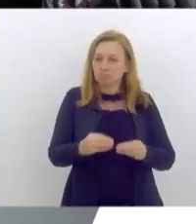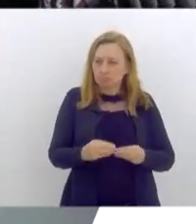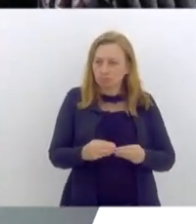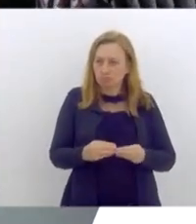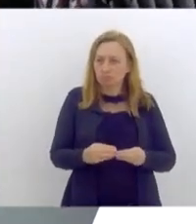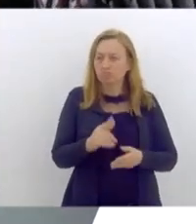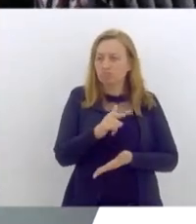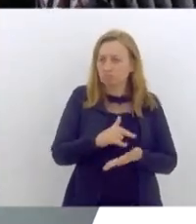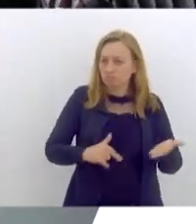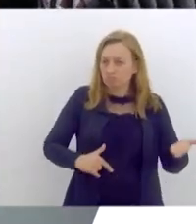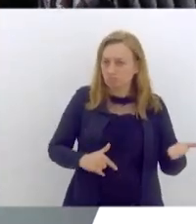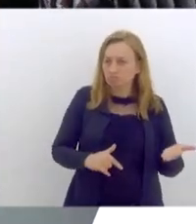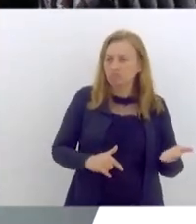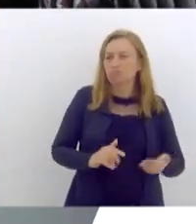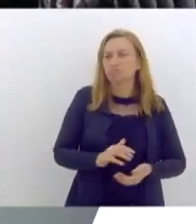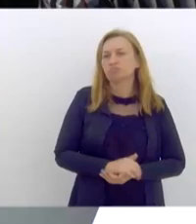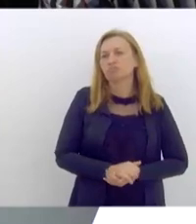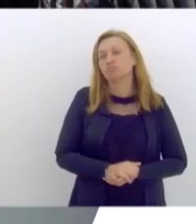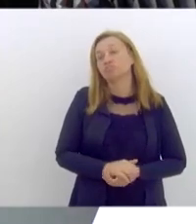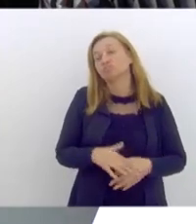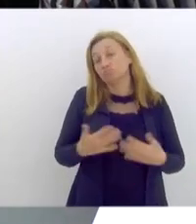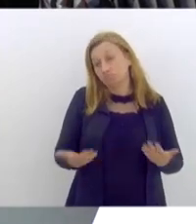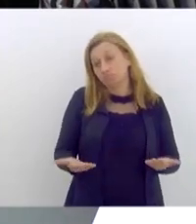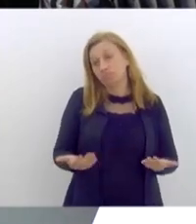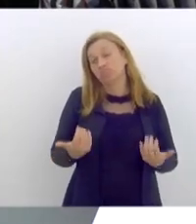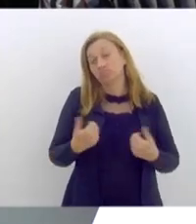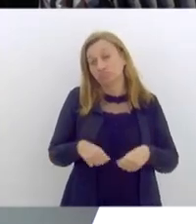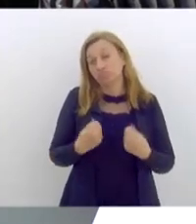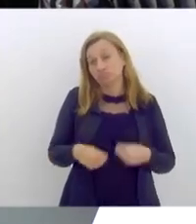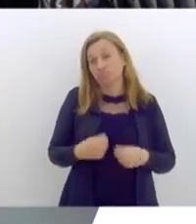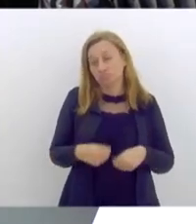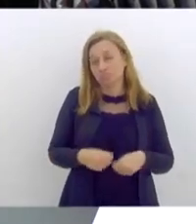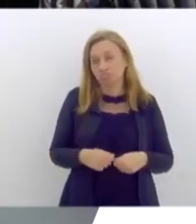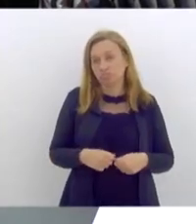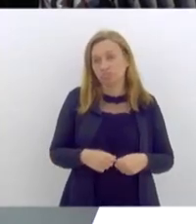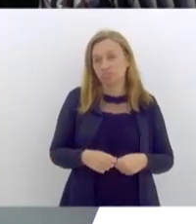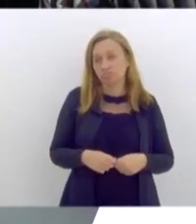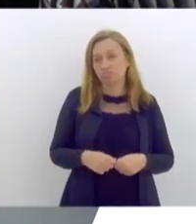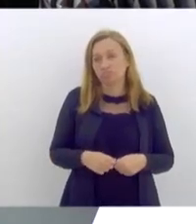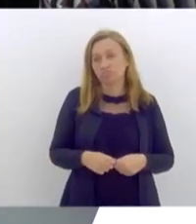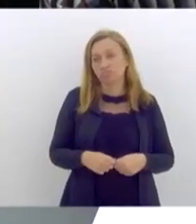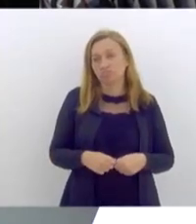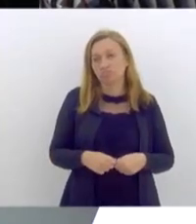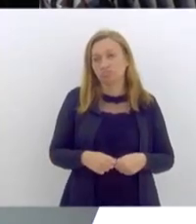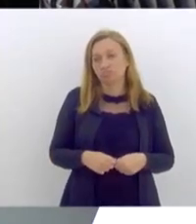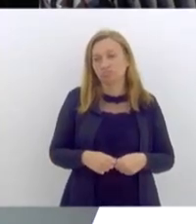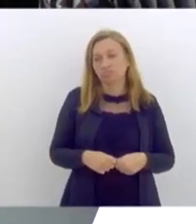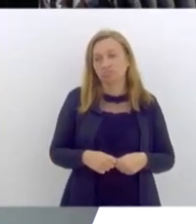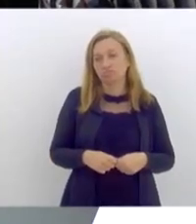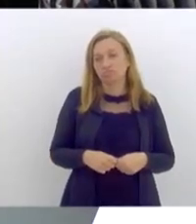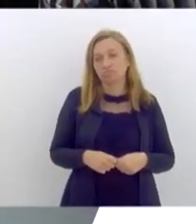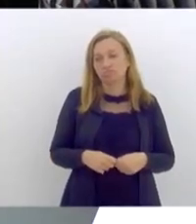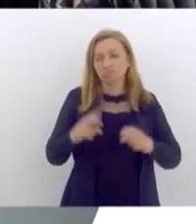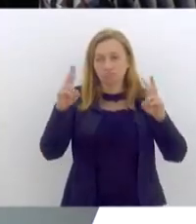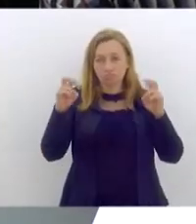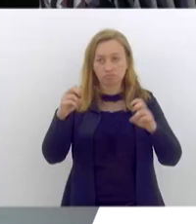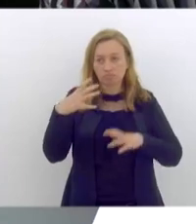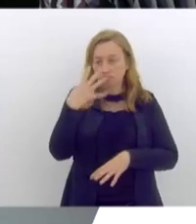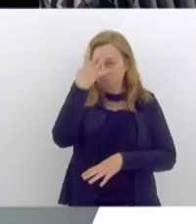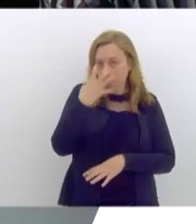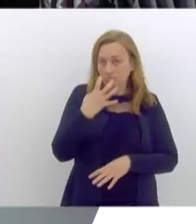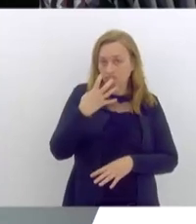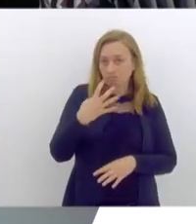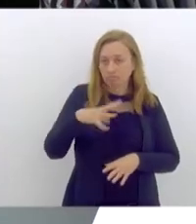documentação acostada Então tem que ter um caso muito gritante e devidamente